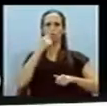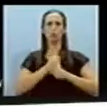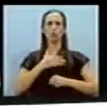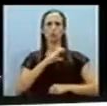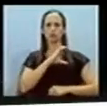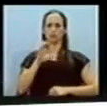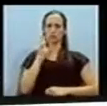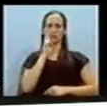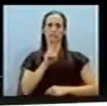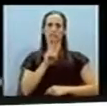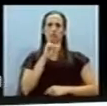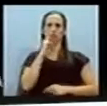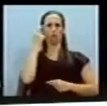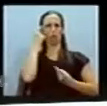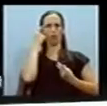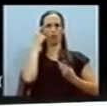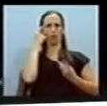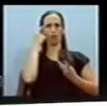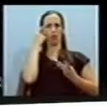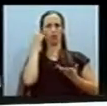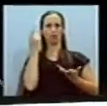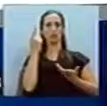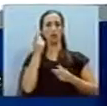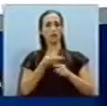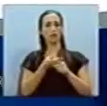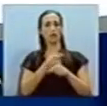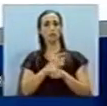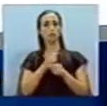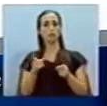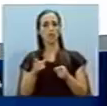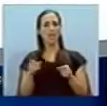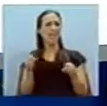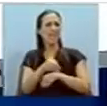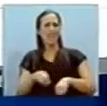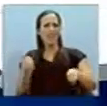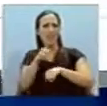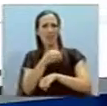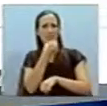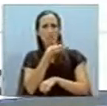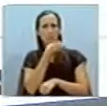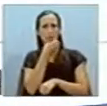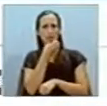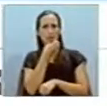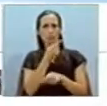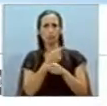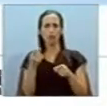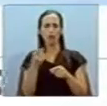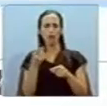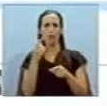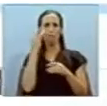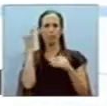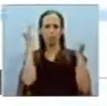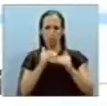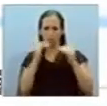série de cenários. E o que é o mais interessante é que não há nenhum cenário que consiga explicar estas 3 quebras de brilho ao longo de períodos de tempo